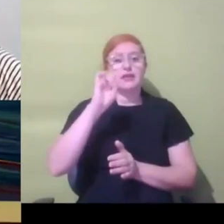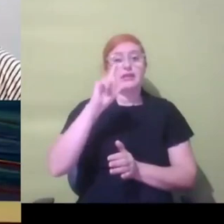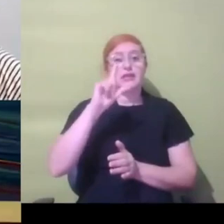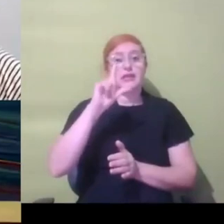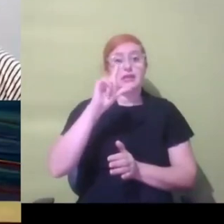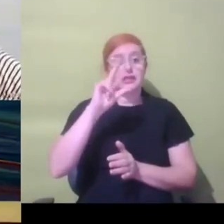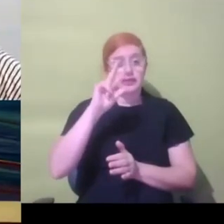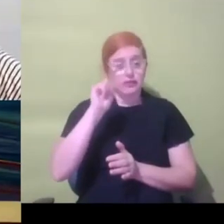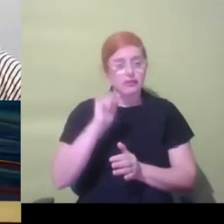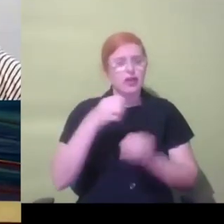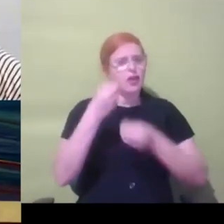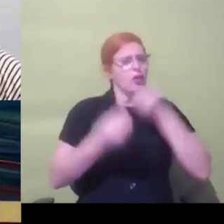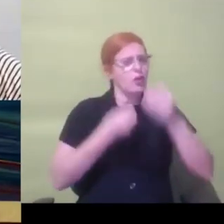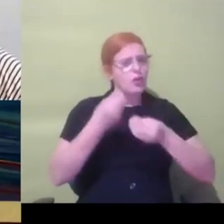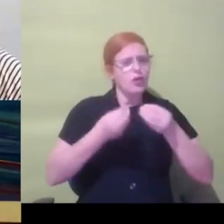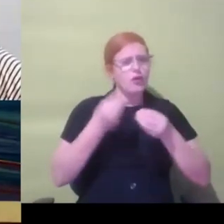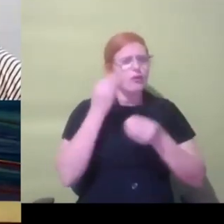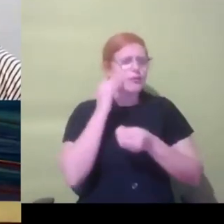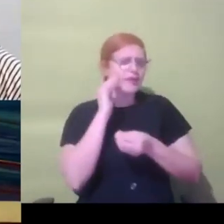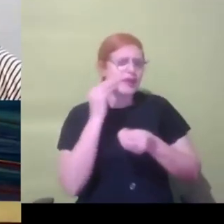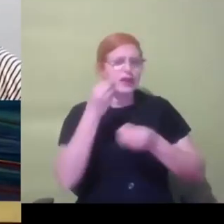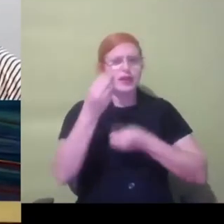significa isso e como é que a gente se mobiliza